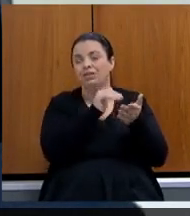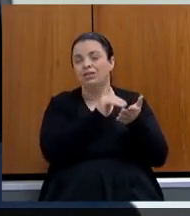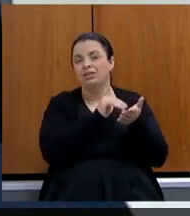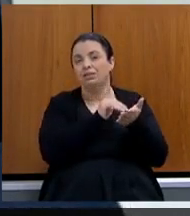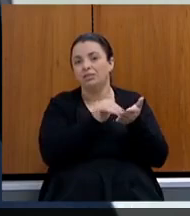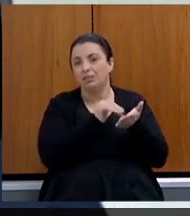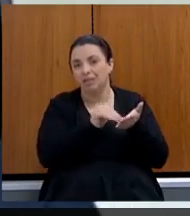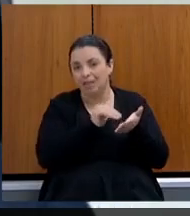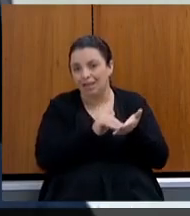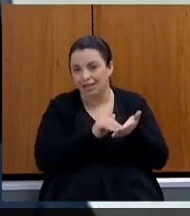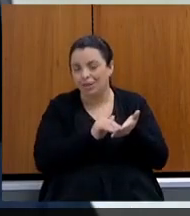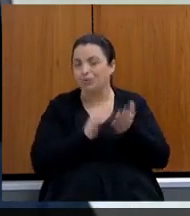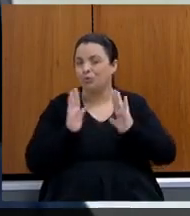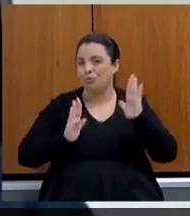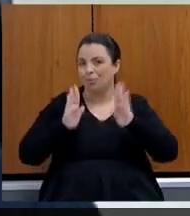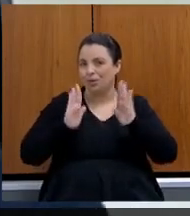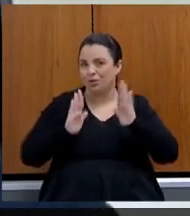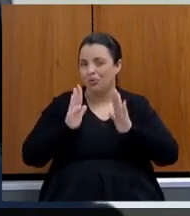tempo